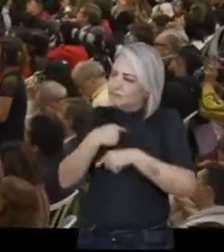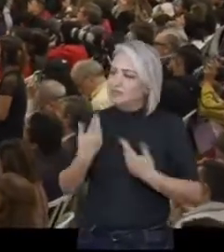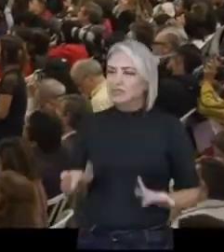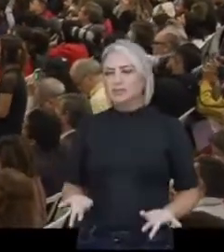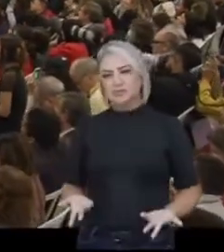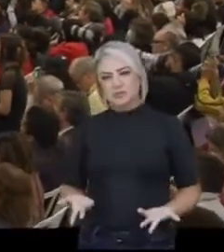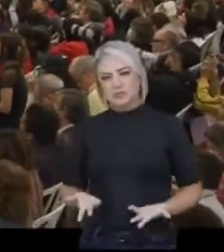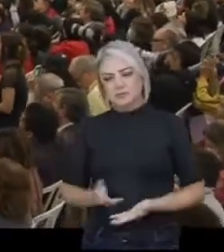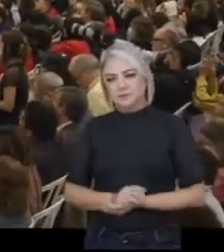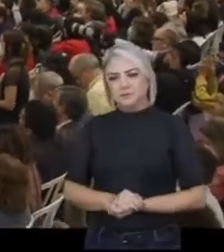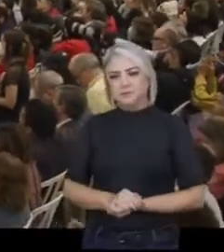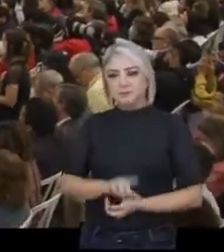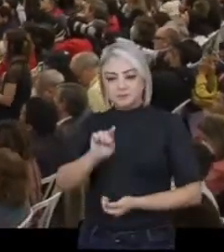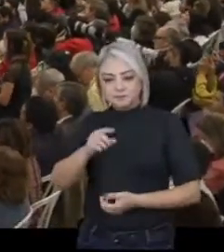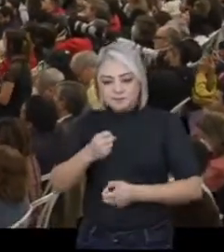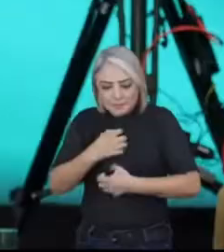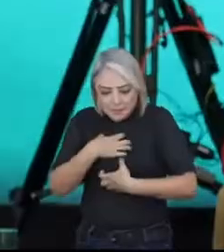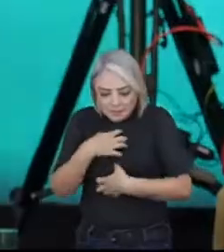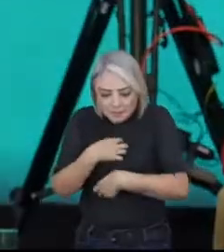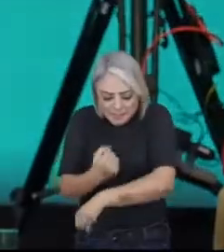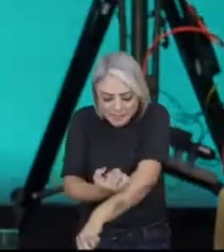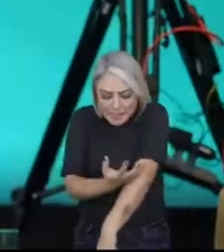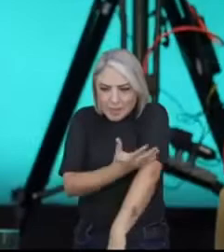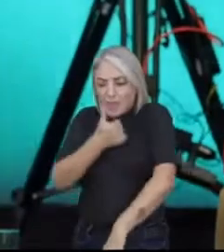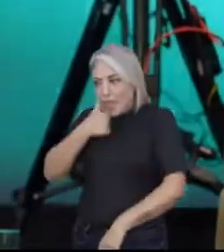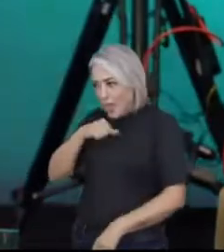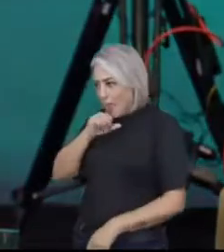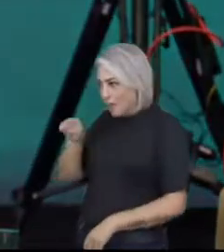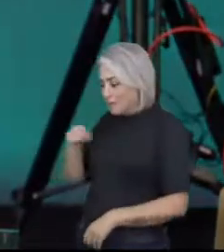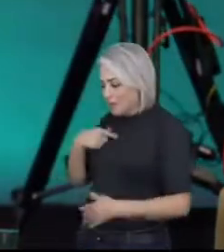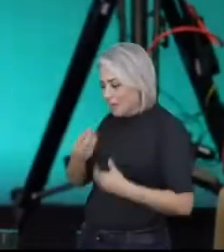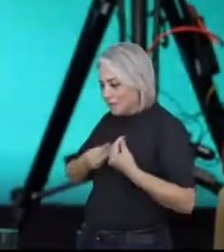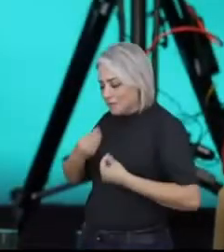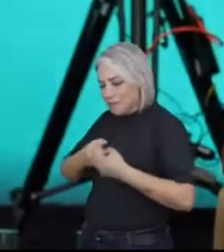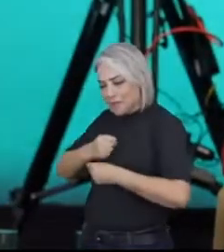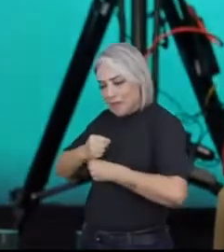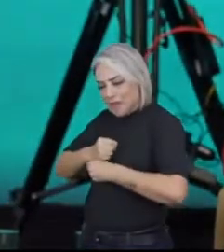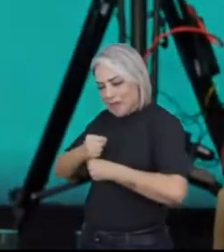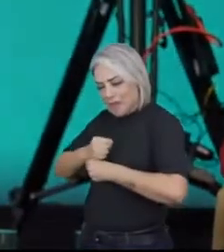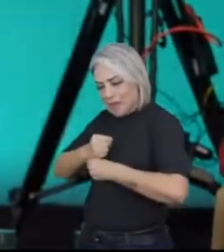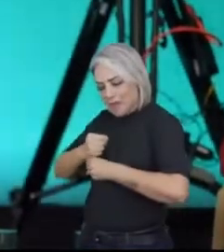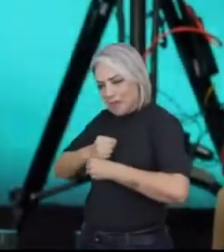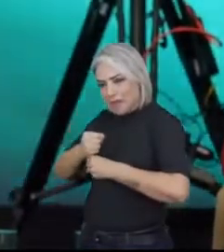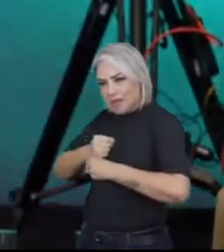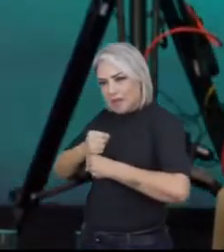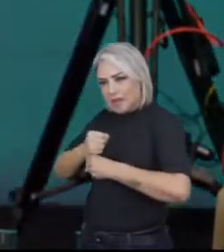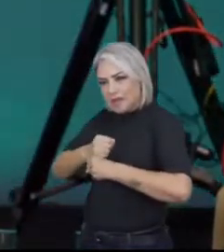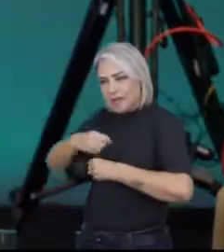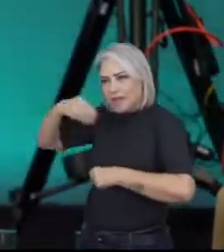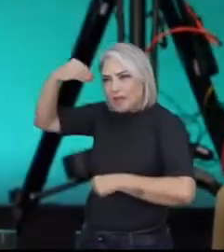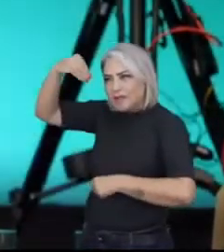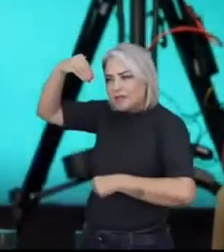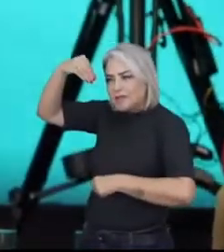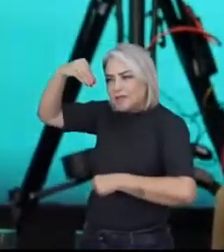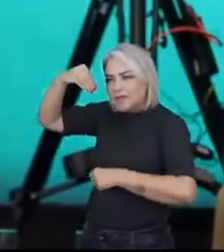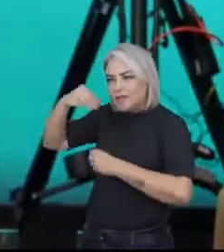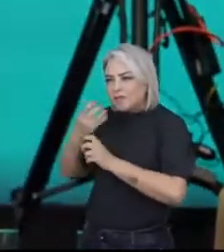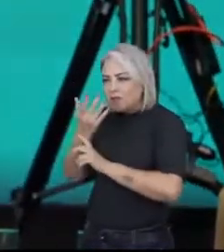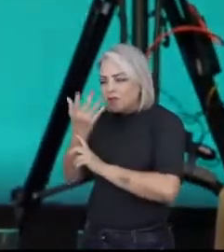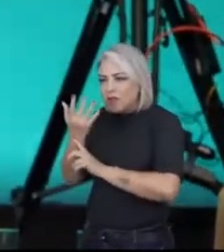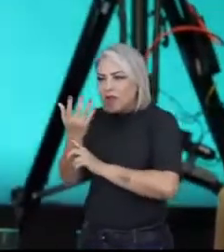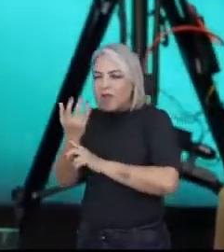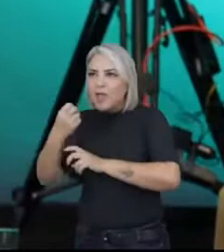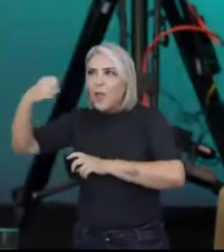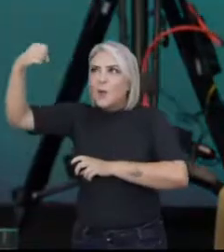se emocionar com aquela mãe que viveu anos e anos à luz de lamparina e, com a chegada do Luz para Todos,